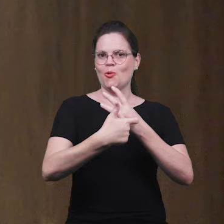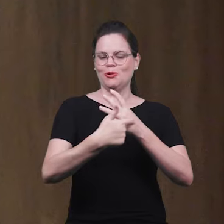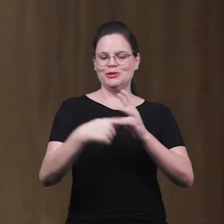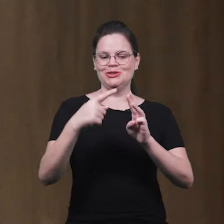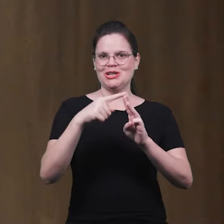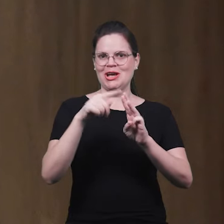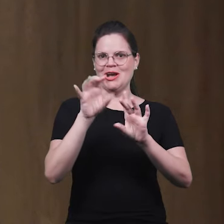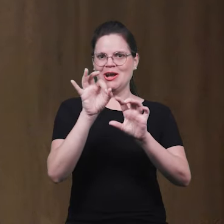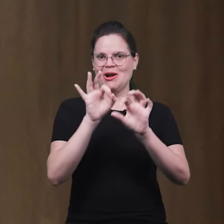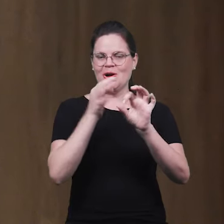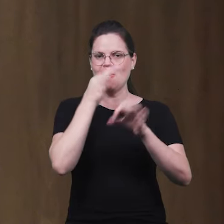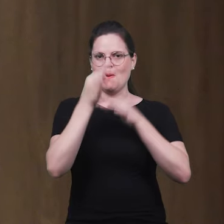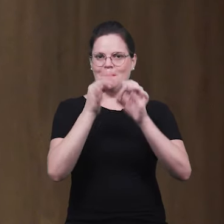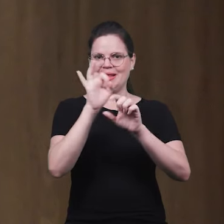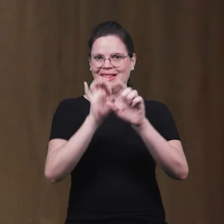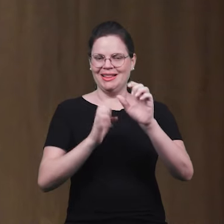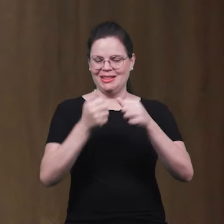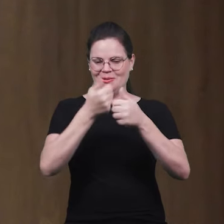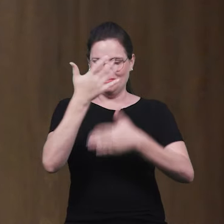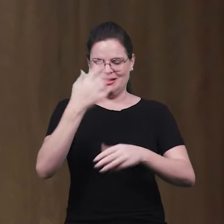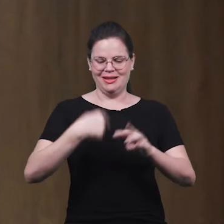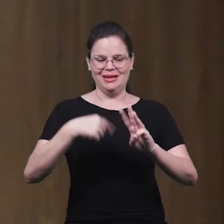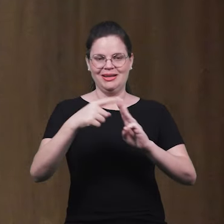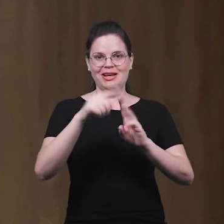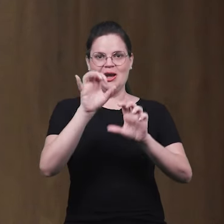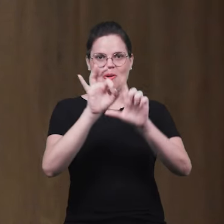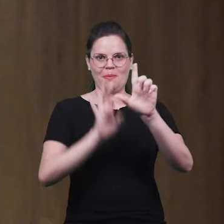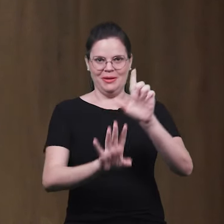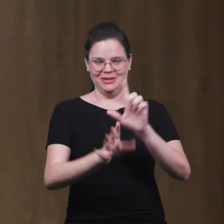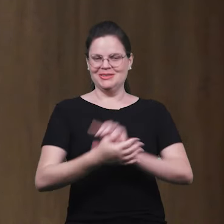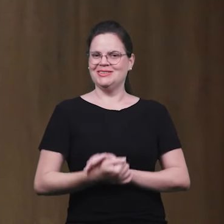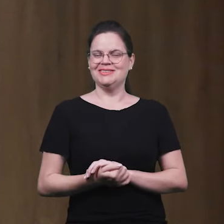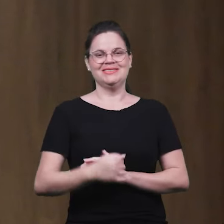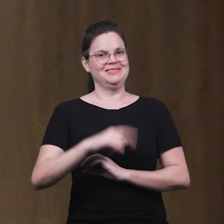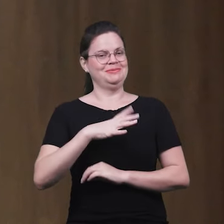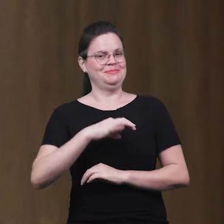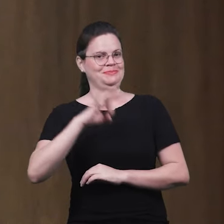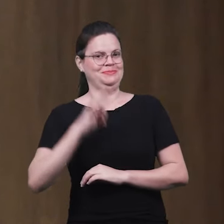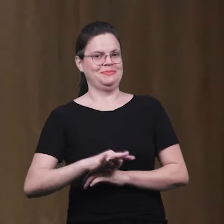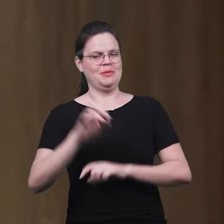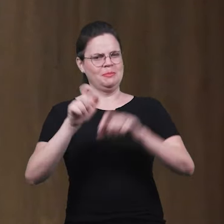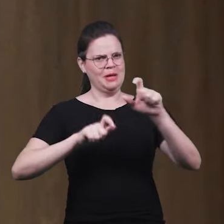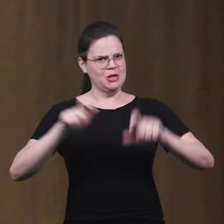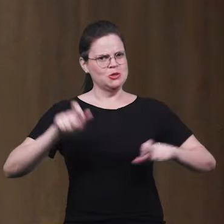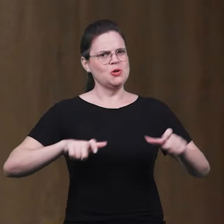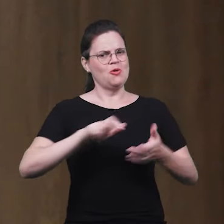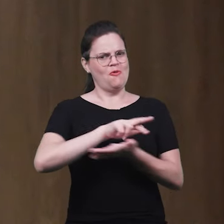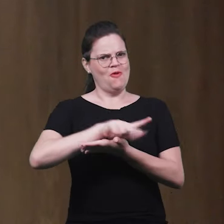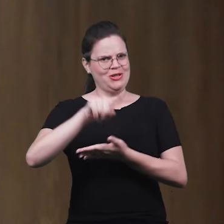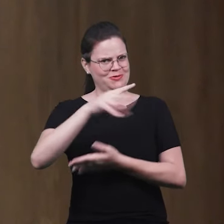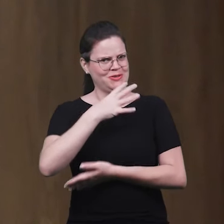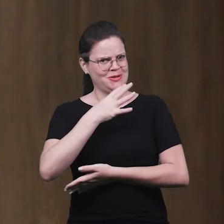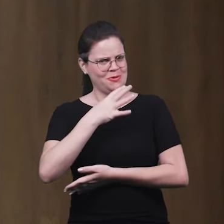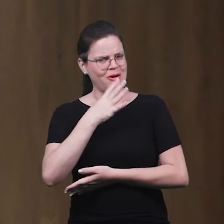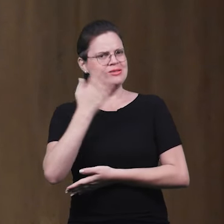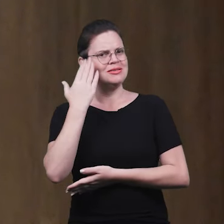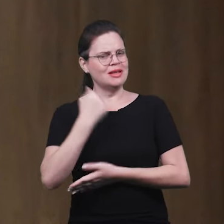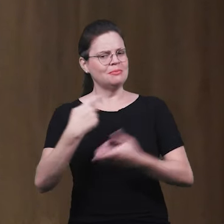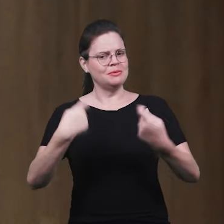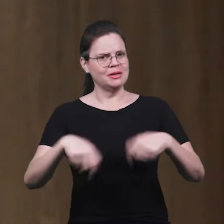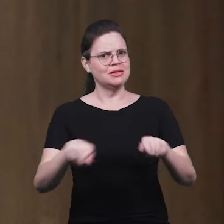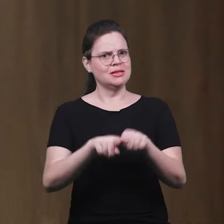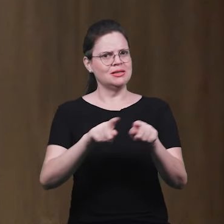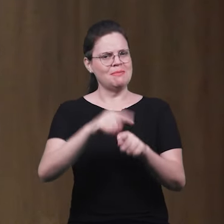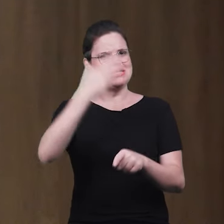Curtir, comentar e compartilhar, porque eu tenho certeza que existem muitas pessoas que você conhece que precisam